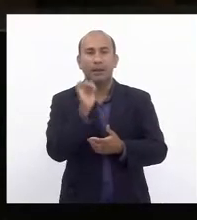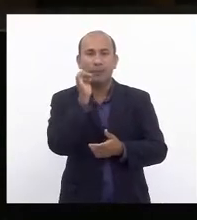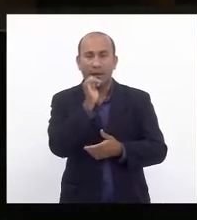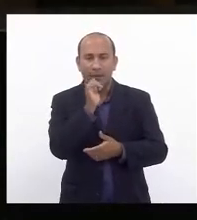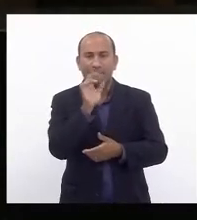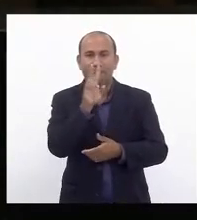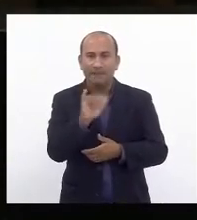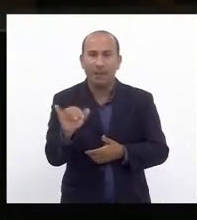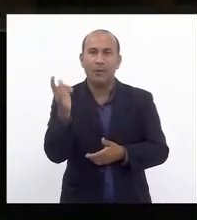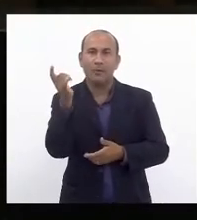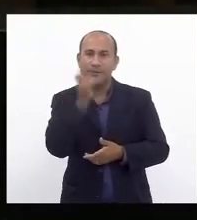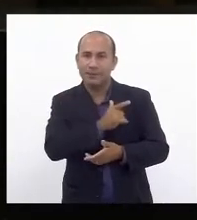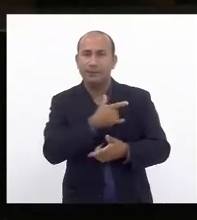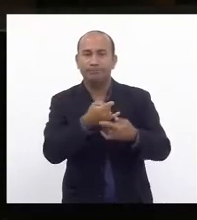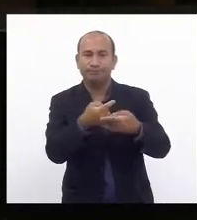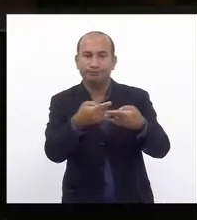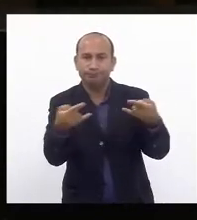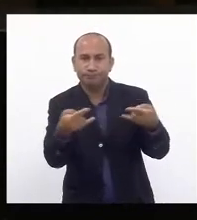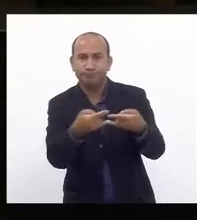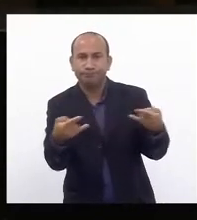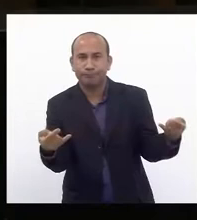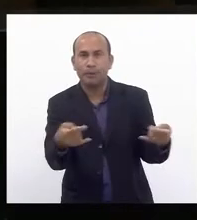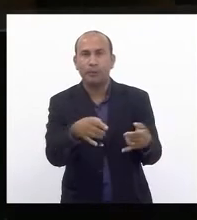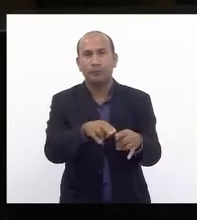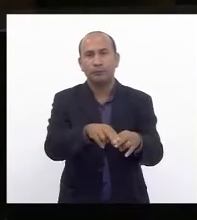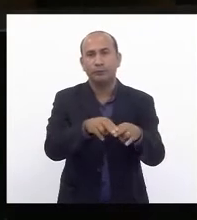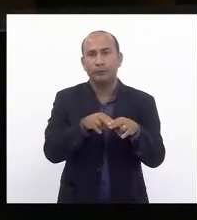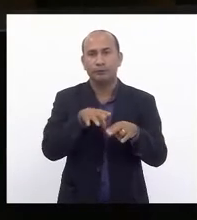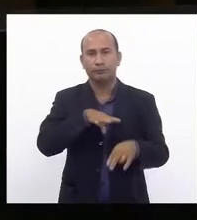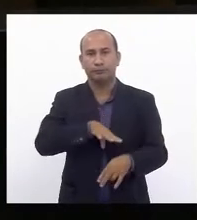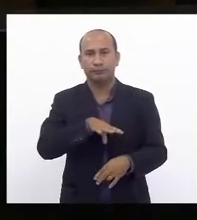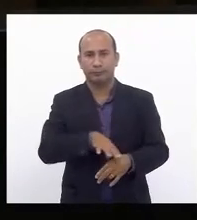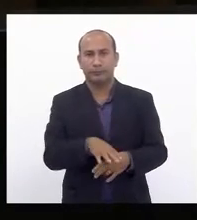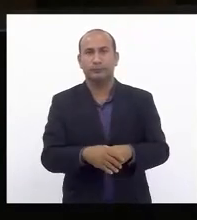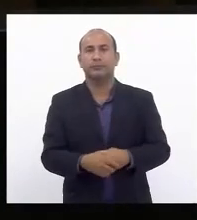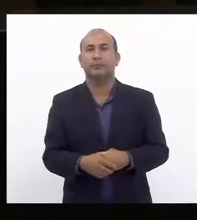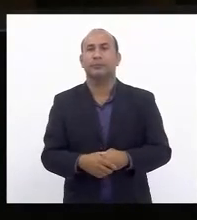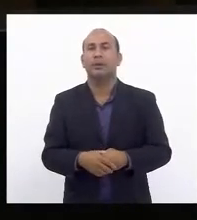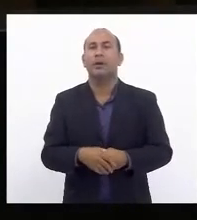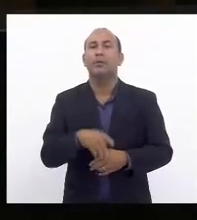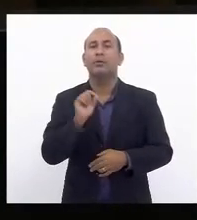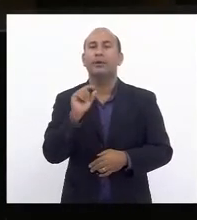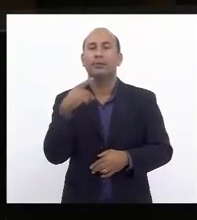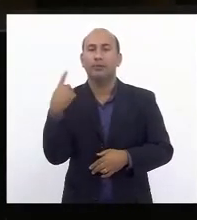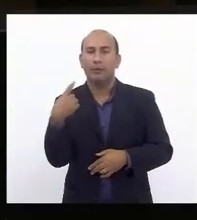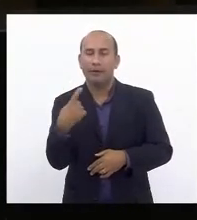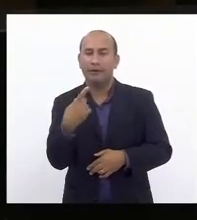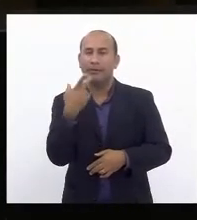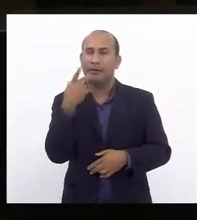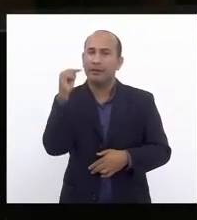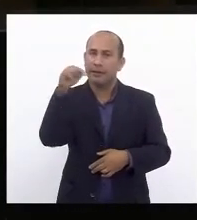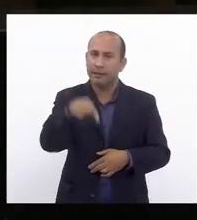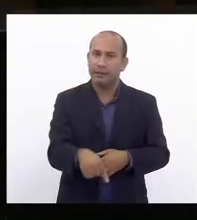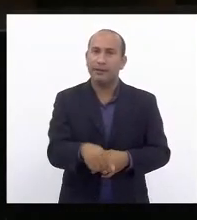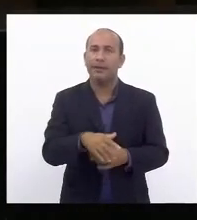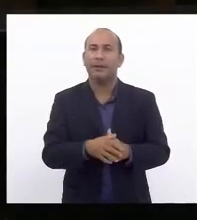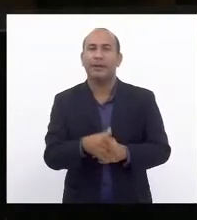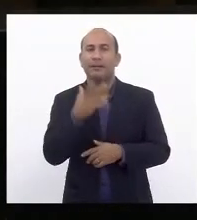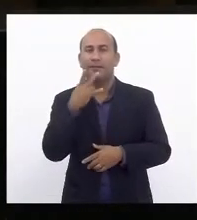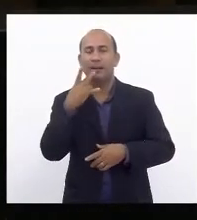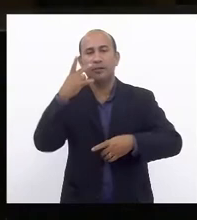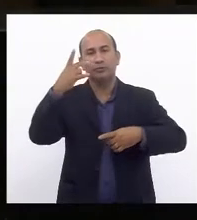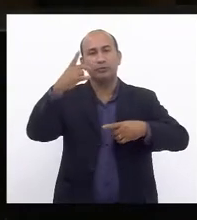acesso ao absorvente higiênico. Não tem. Então, o que a gente está trazendo aqui é um debate sobre